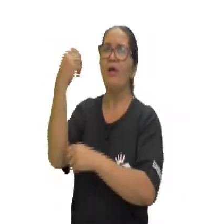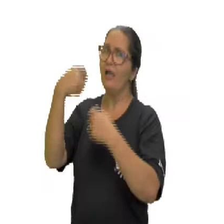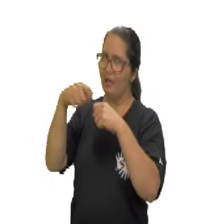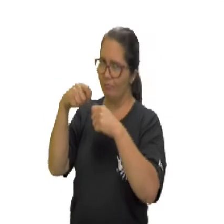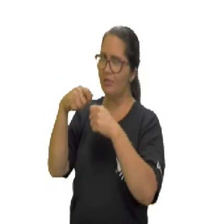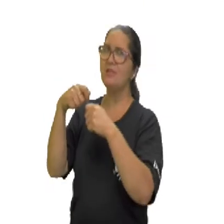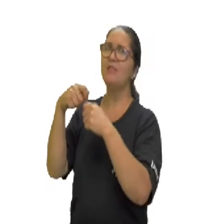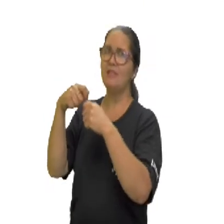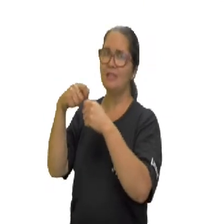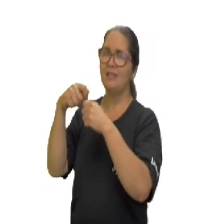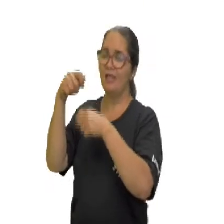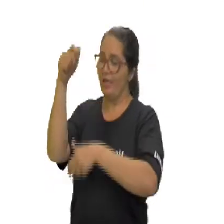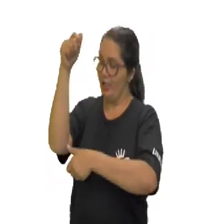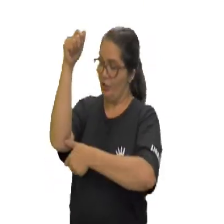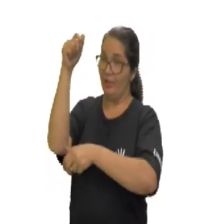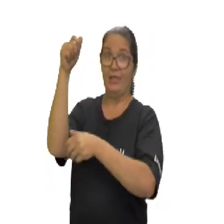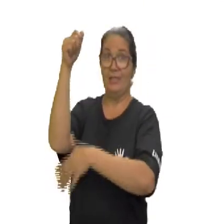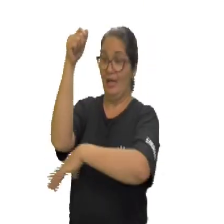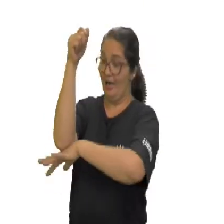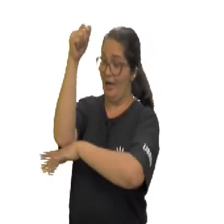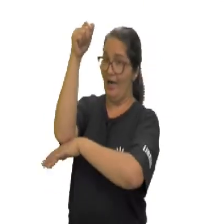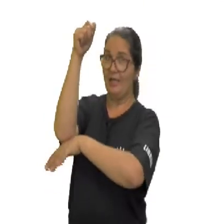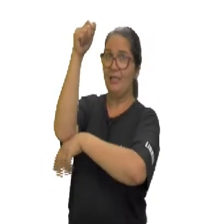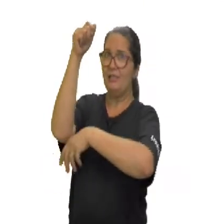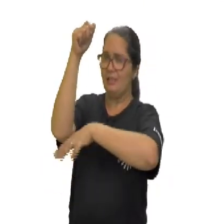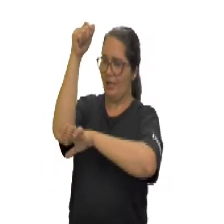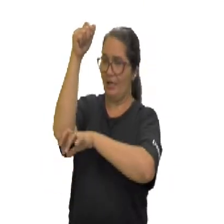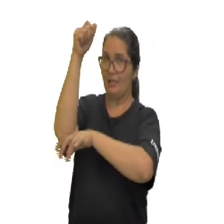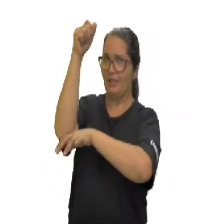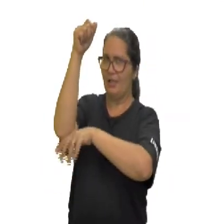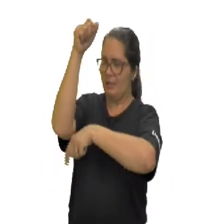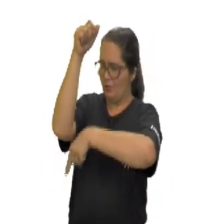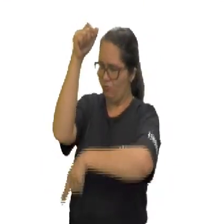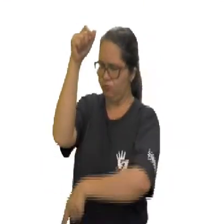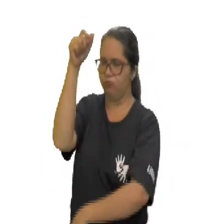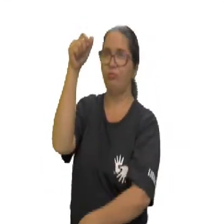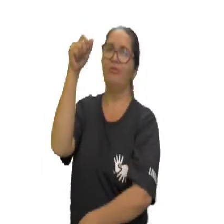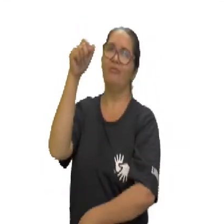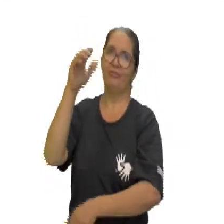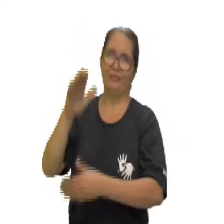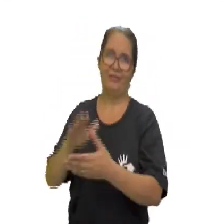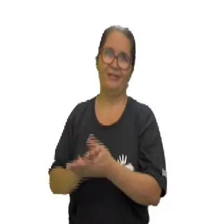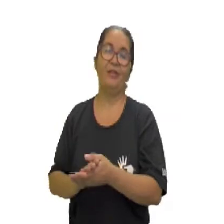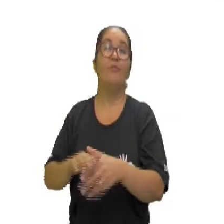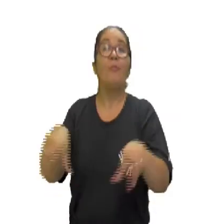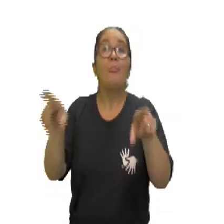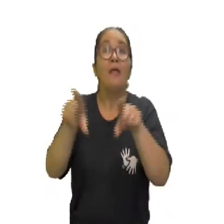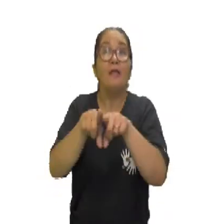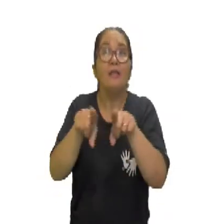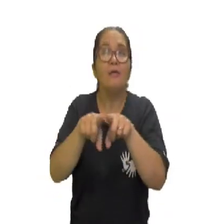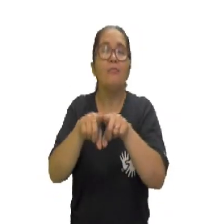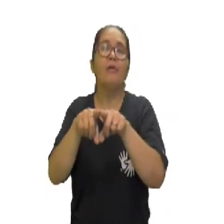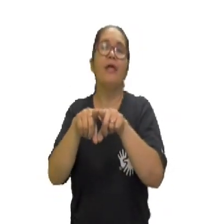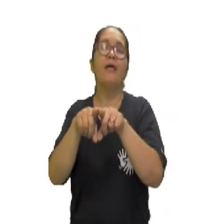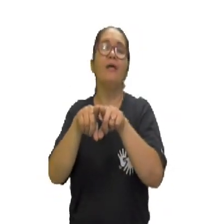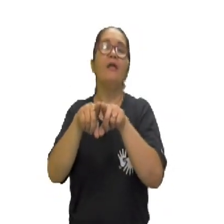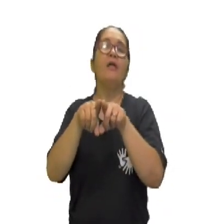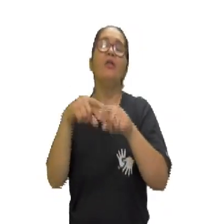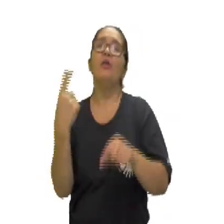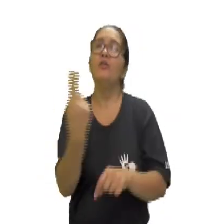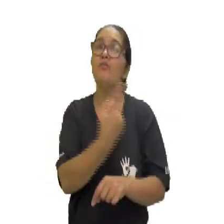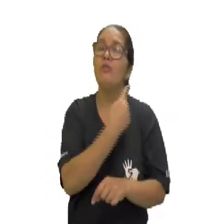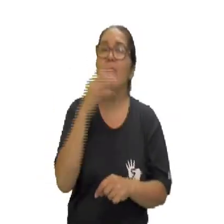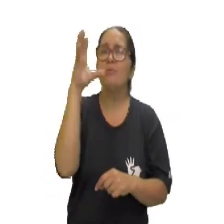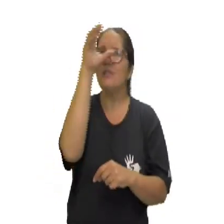falar do manguezal. O manguezal, ele aparece em outra região do país. Ele não é